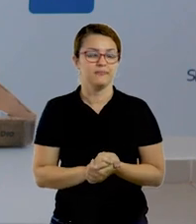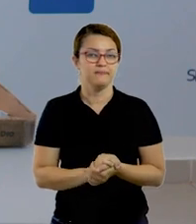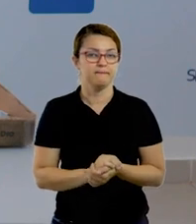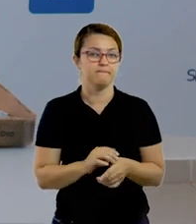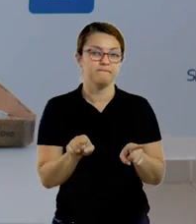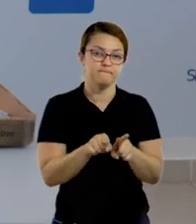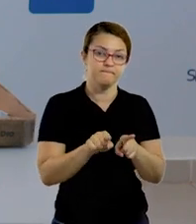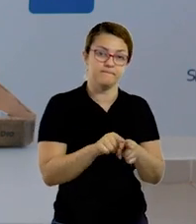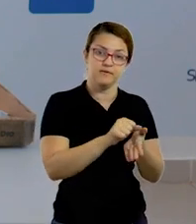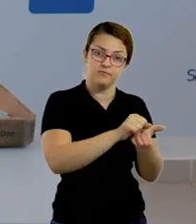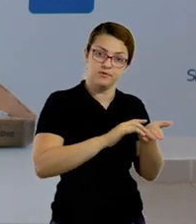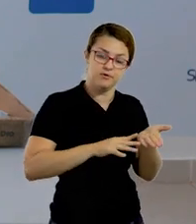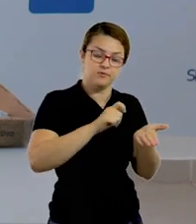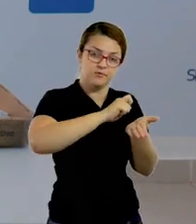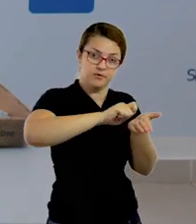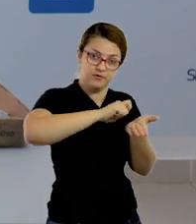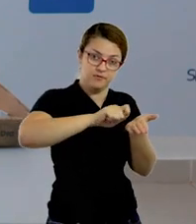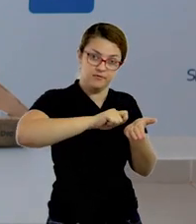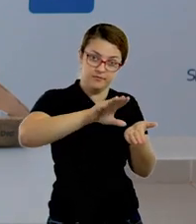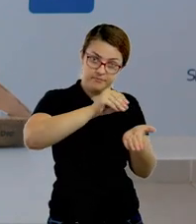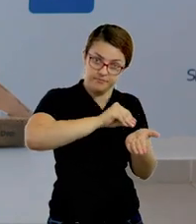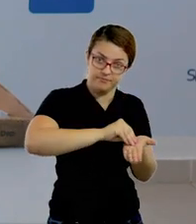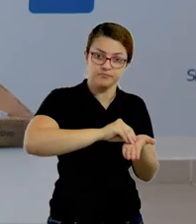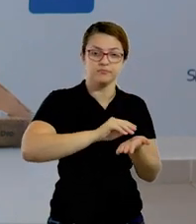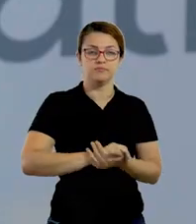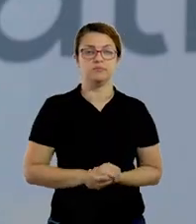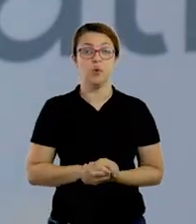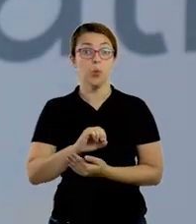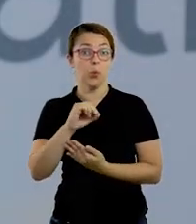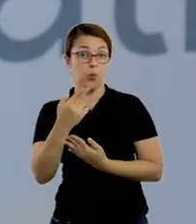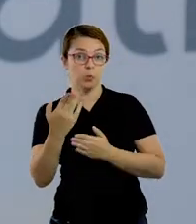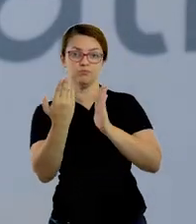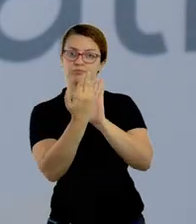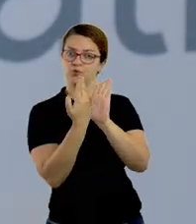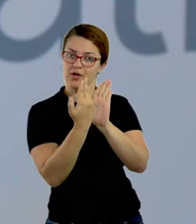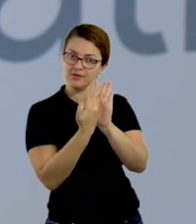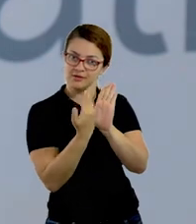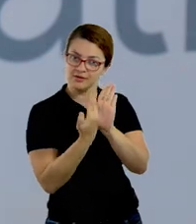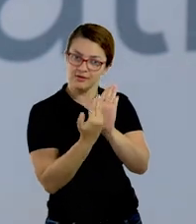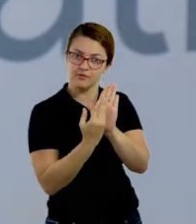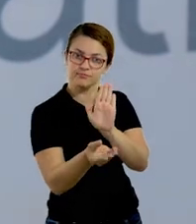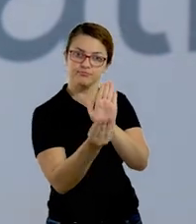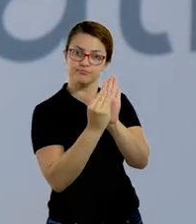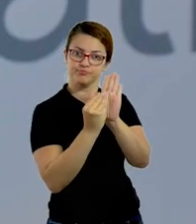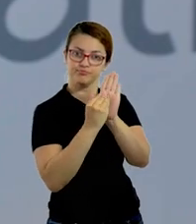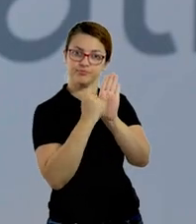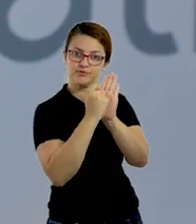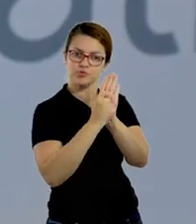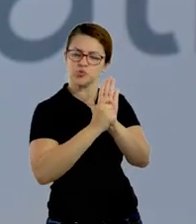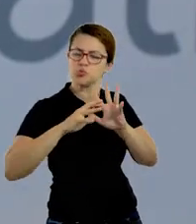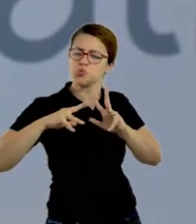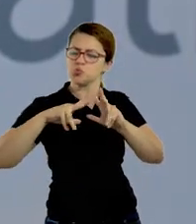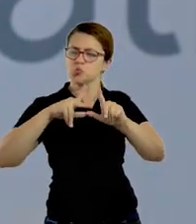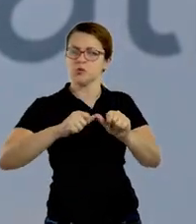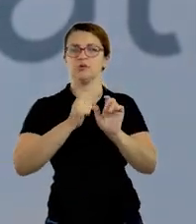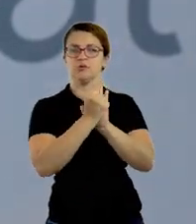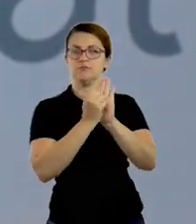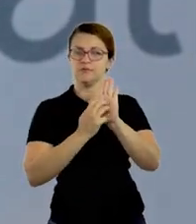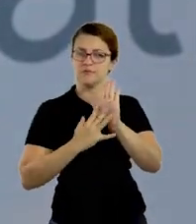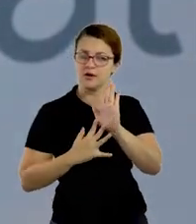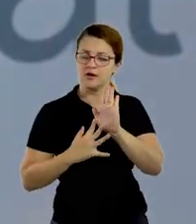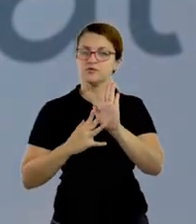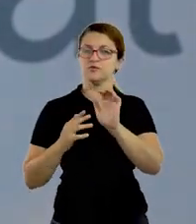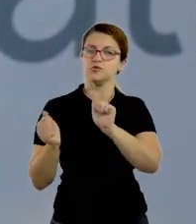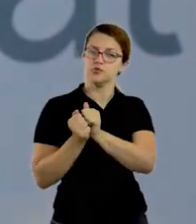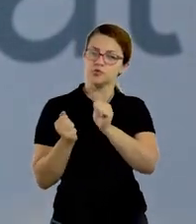escreva nesse mesmo papel de atividade. Ou você vai registrar no caderno, tá? Então todas as atividades que